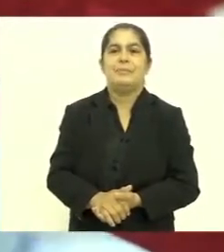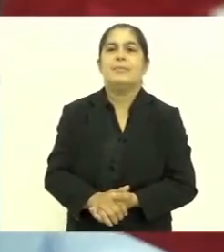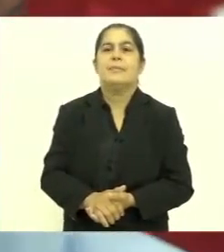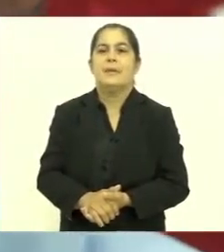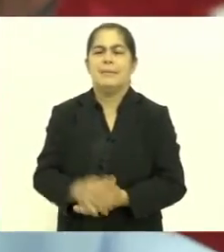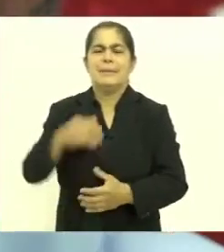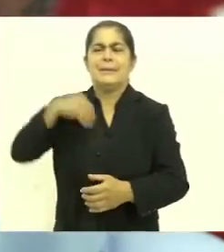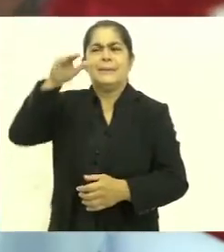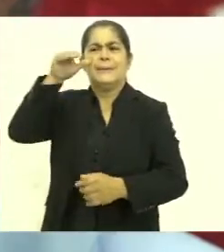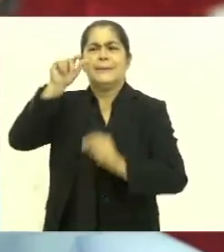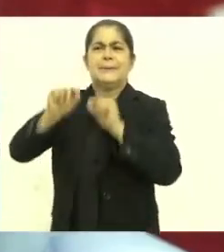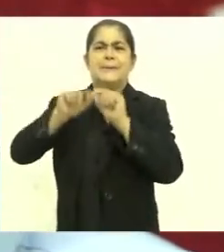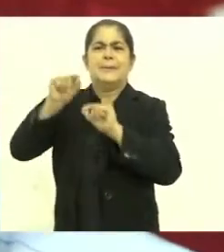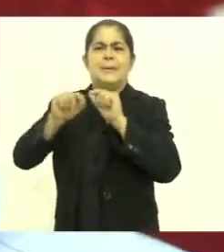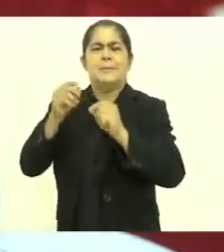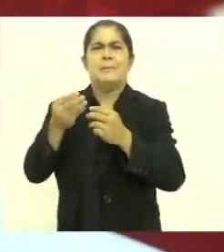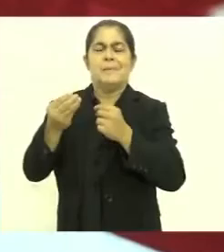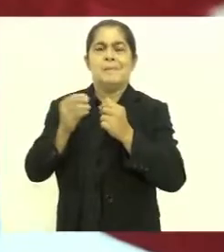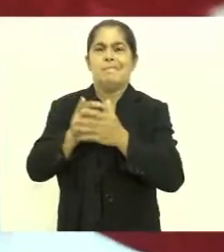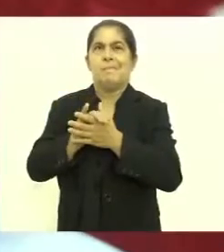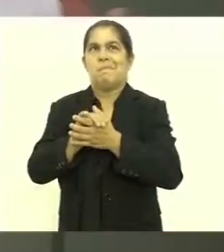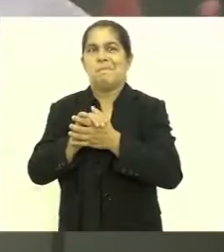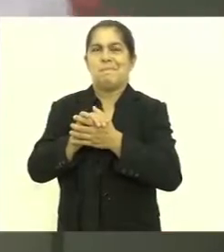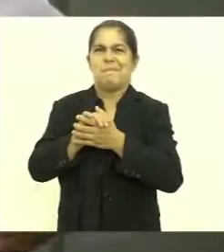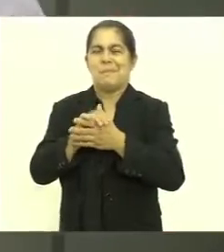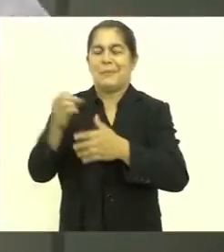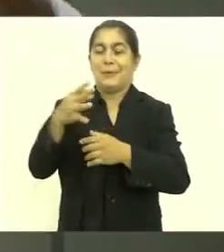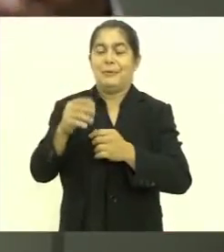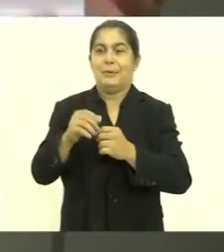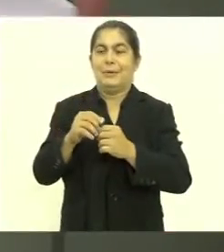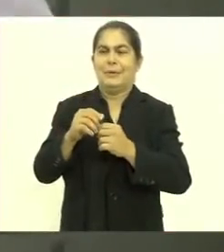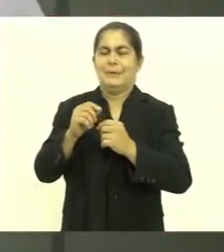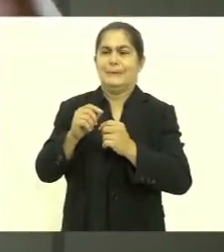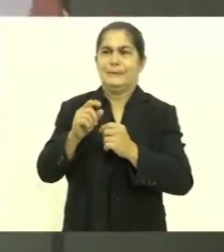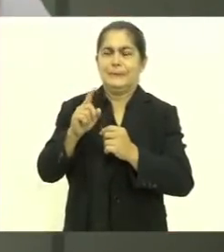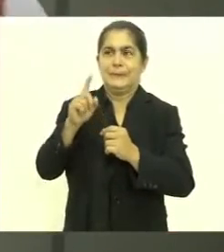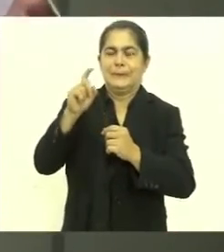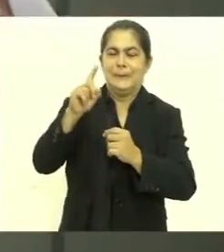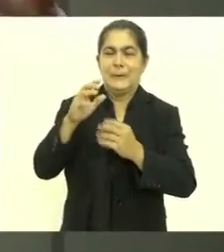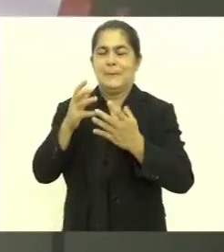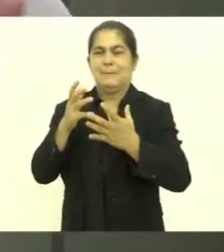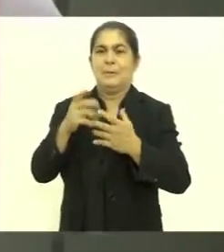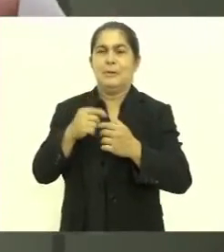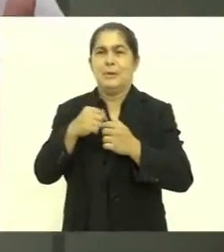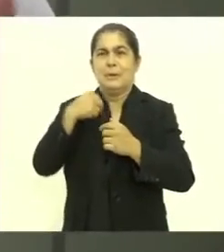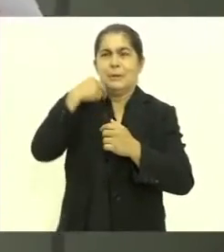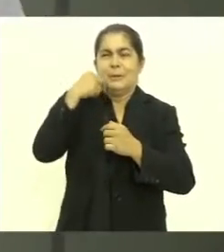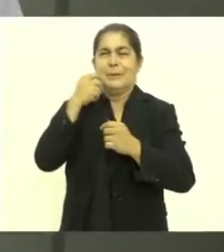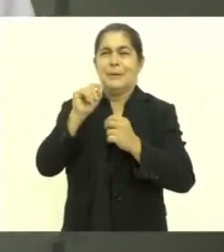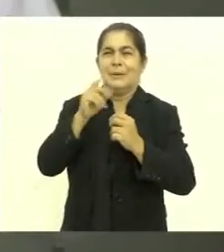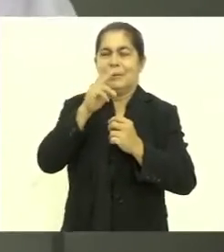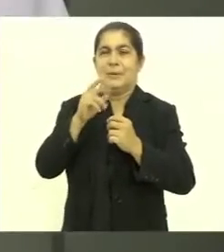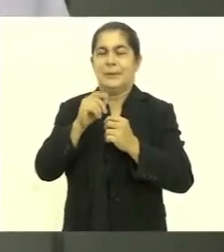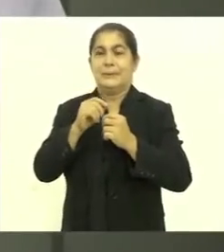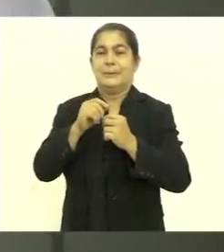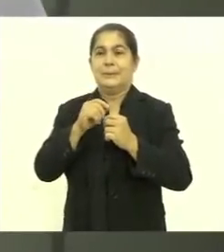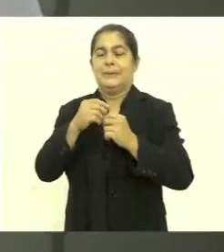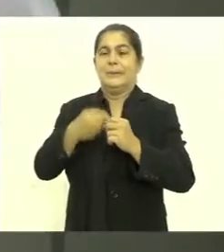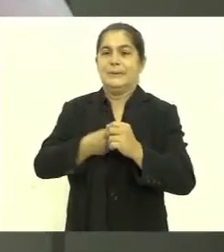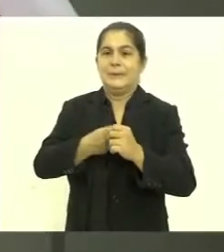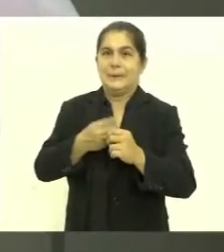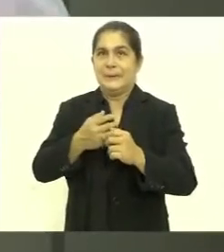que, primeiramente, também tem a curiosidade, né? Aquilo que é novo, às vezes, nos mexe. Ao invés de nos